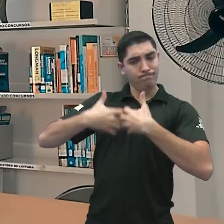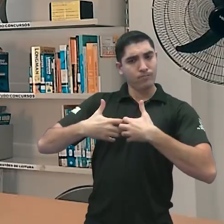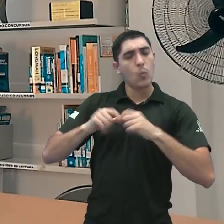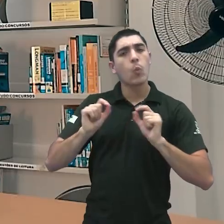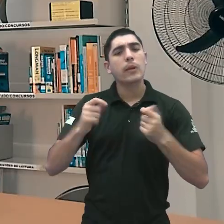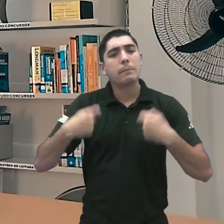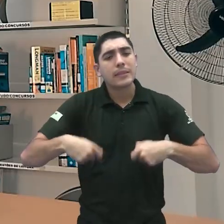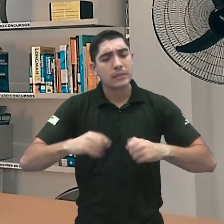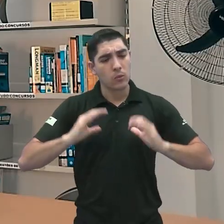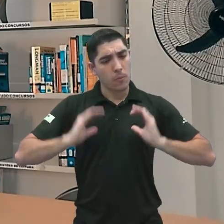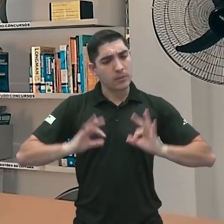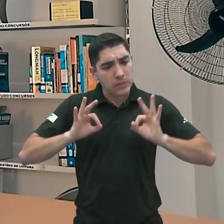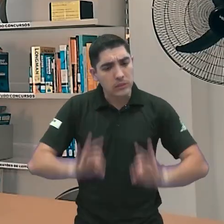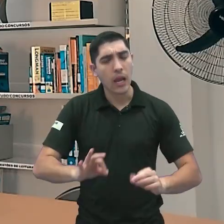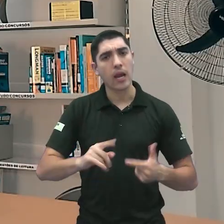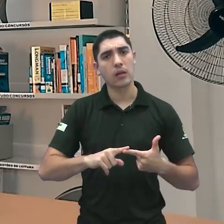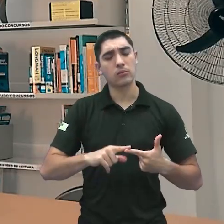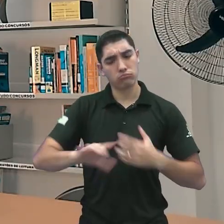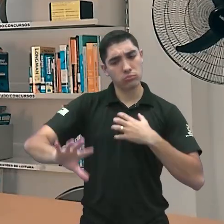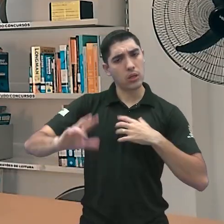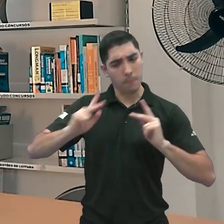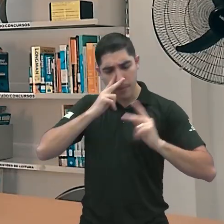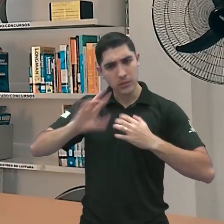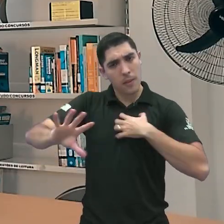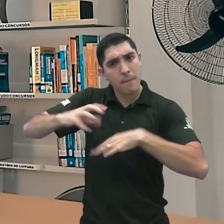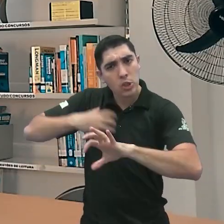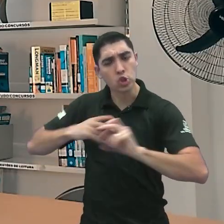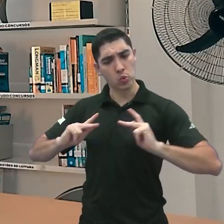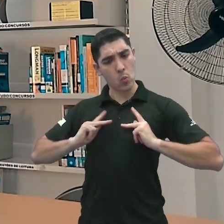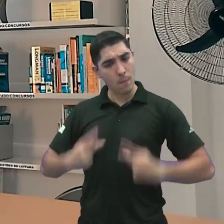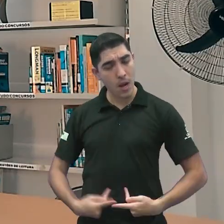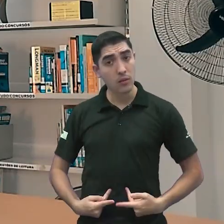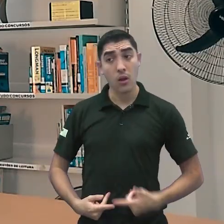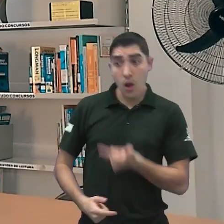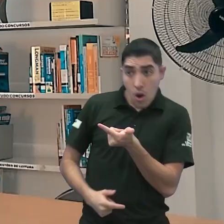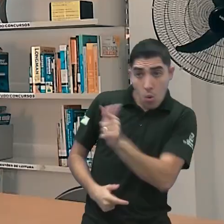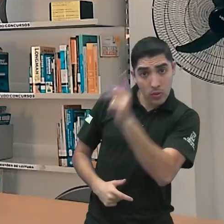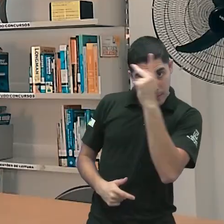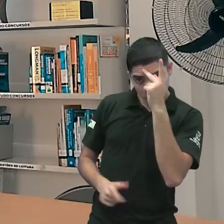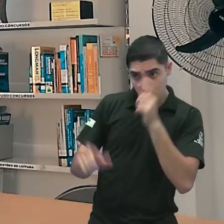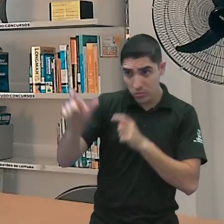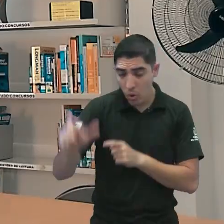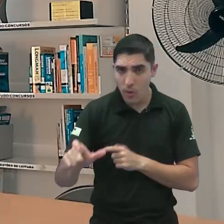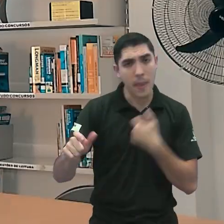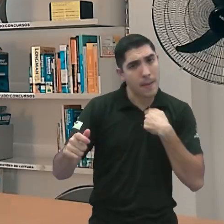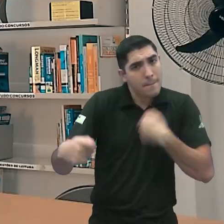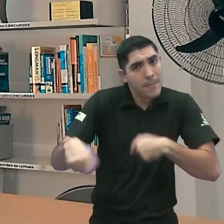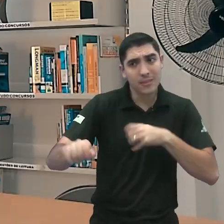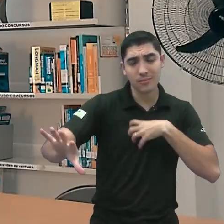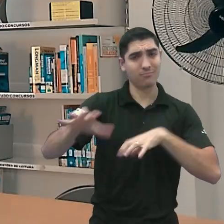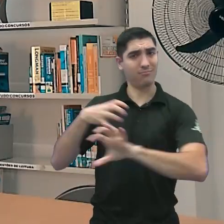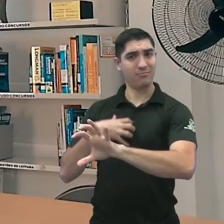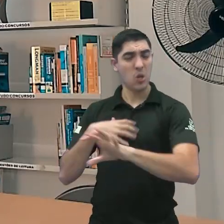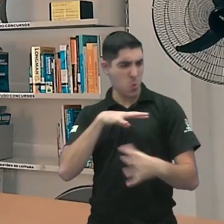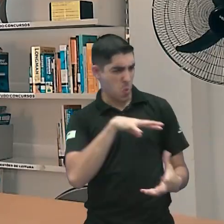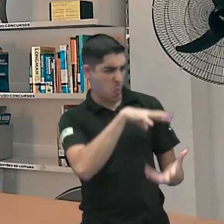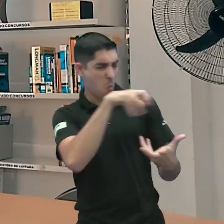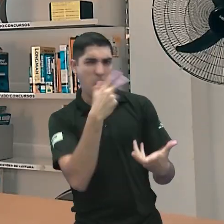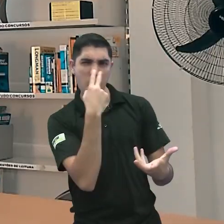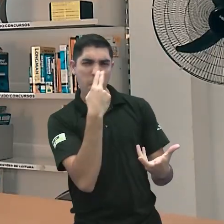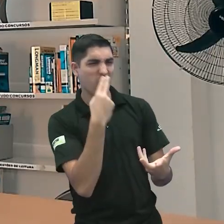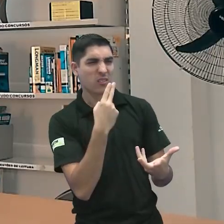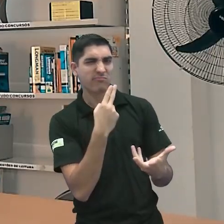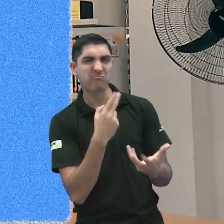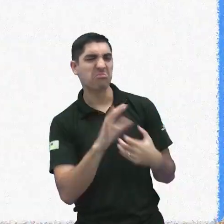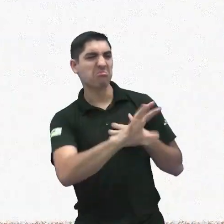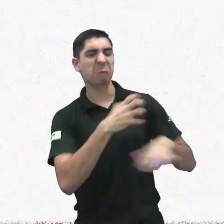justo, o que é ser humano. É um livro que nos faz olhar o outro com empatia, mesmo quando o mundo parece estar olhando na